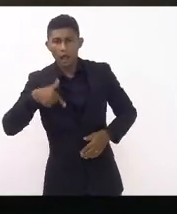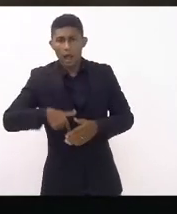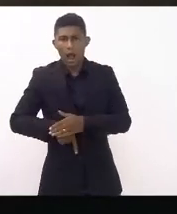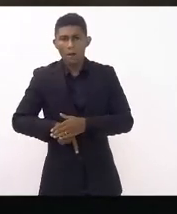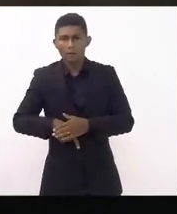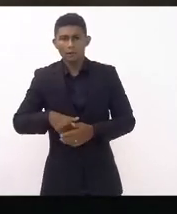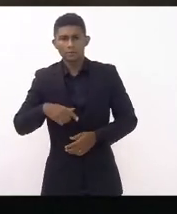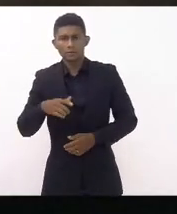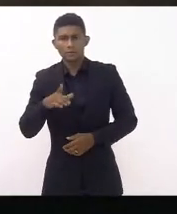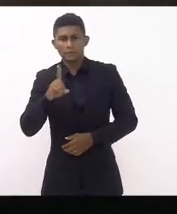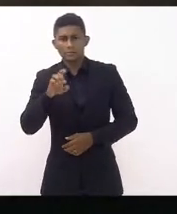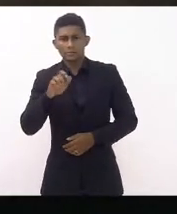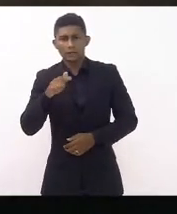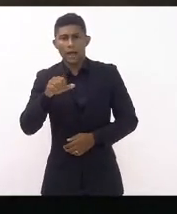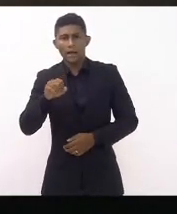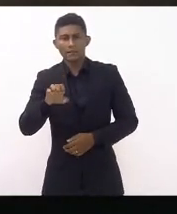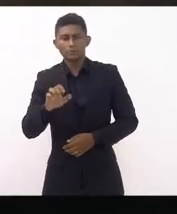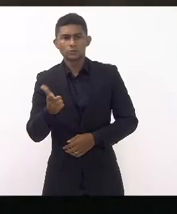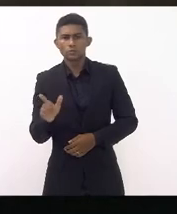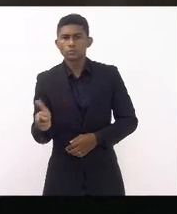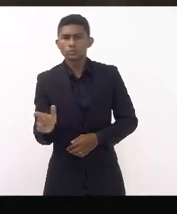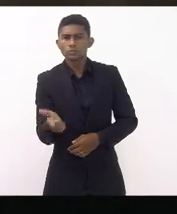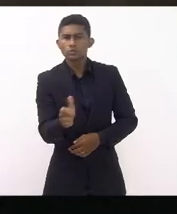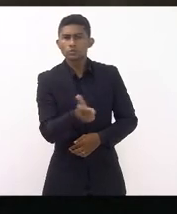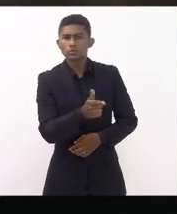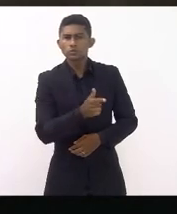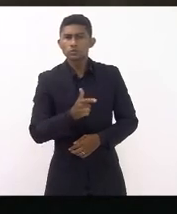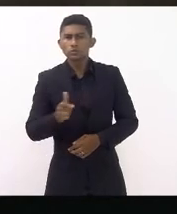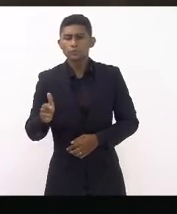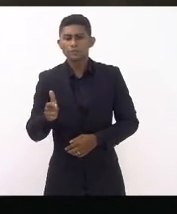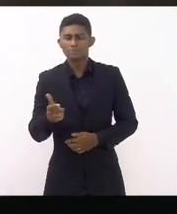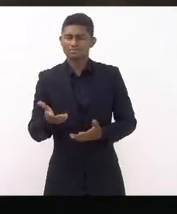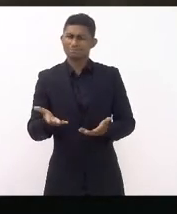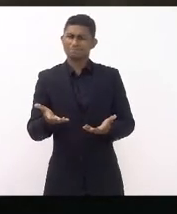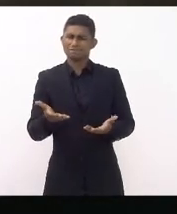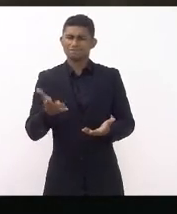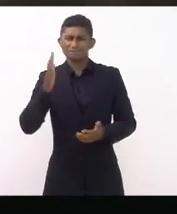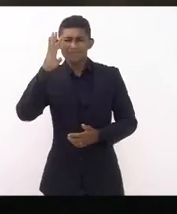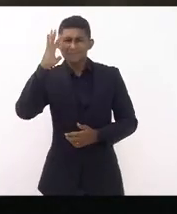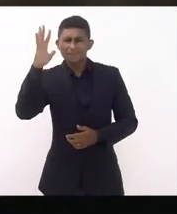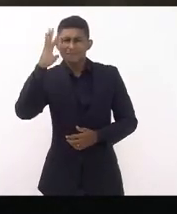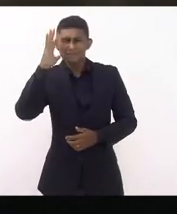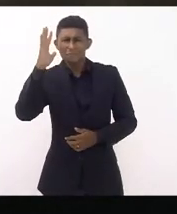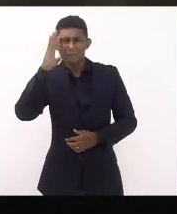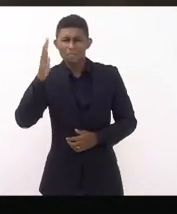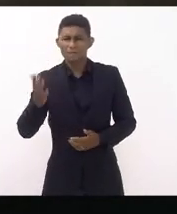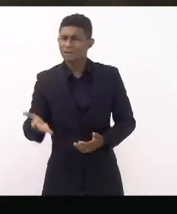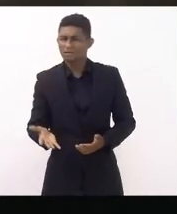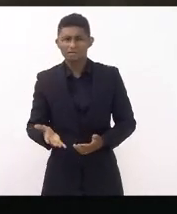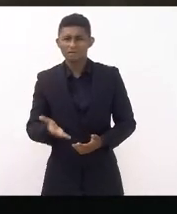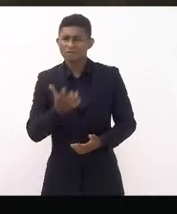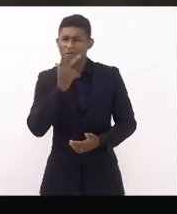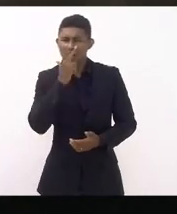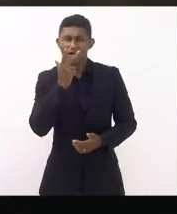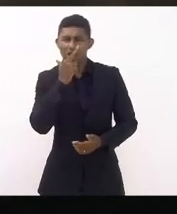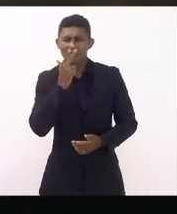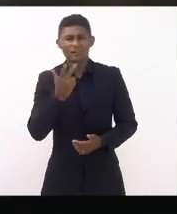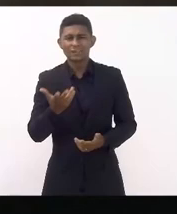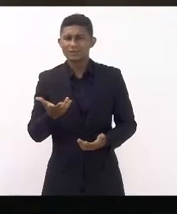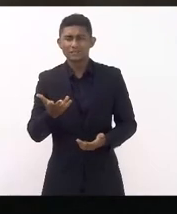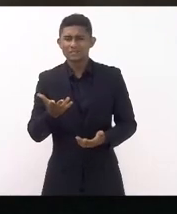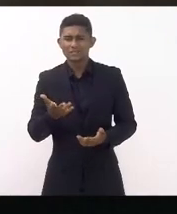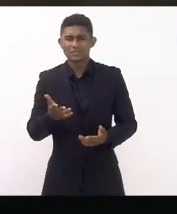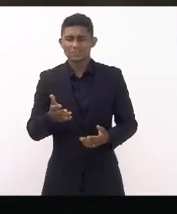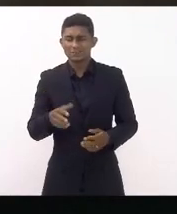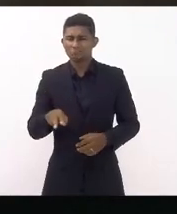É uma coisa tão ridícula, tão hipócrita, tão nojenta, que se a gente estivesse vendo o que acontece hoje com o